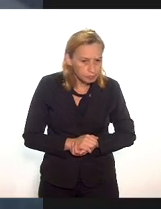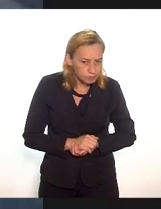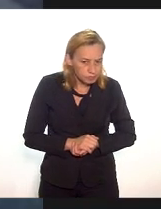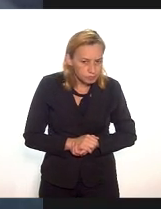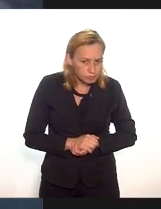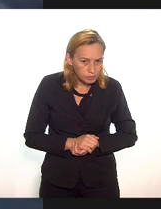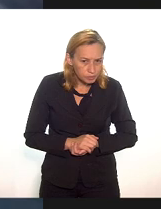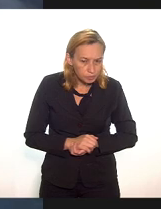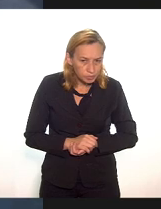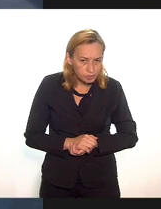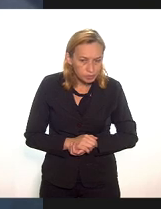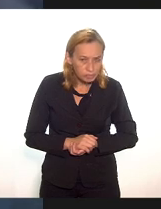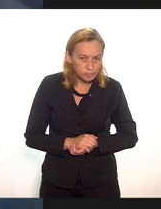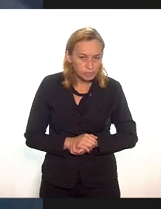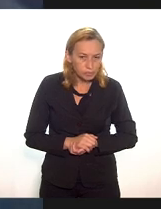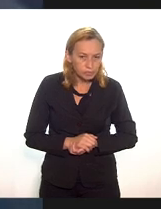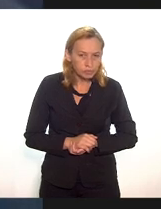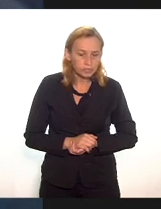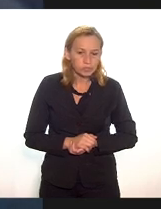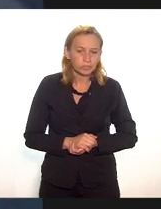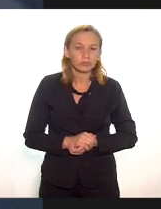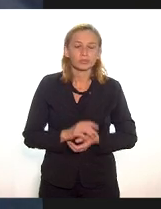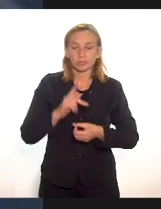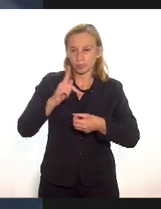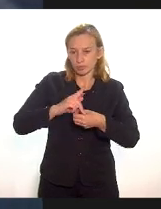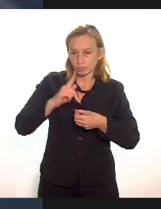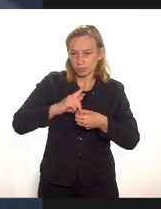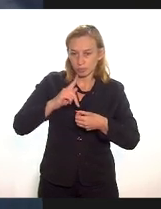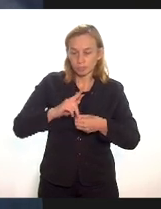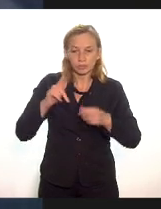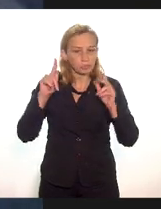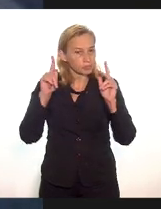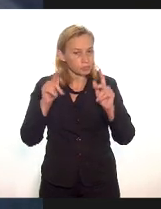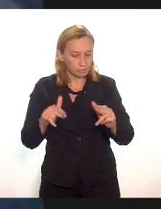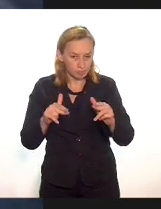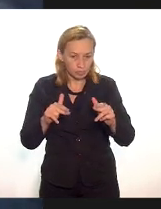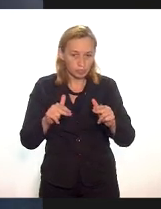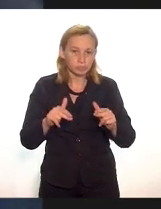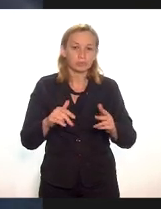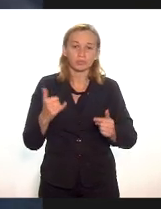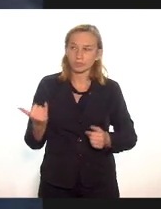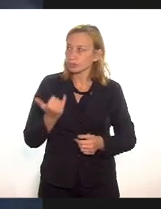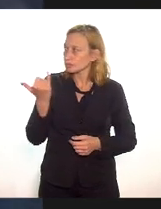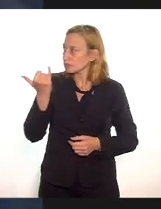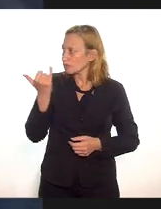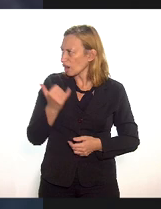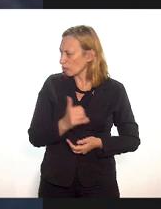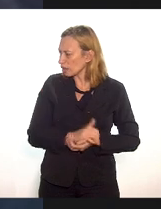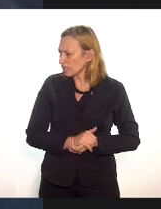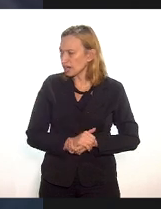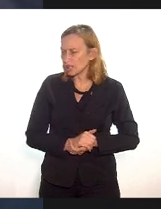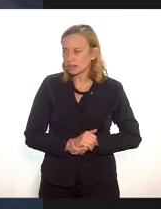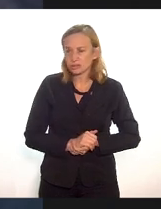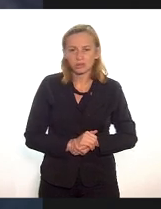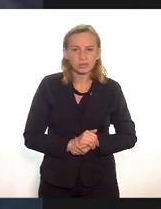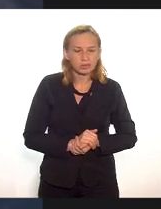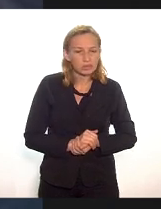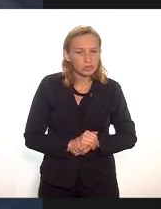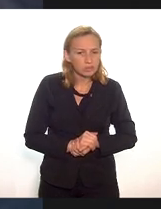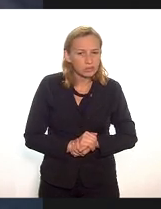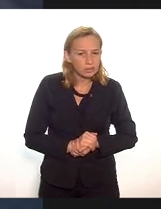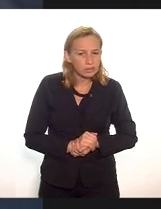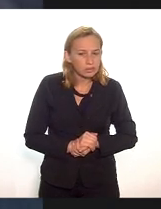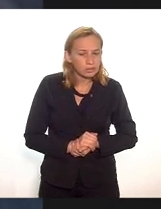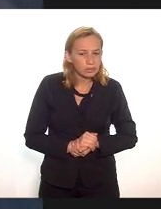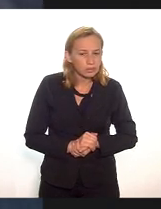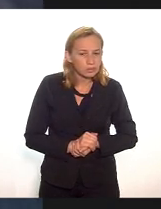desse século, assim como o petróleo foi no século XX. E nós, políticos, devemos